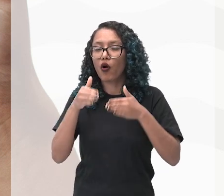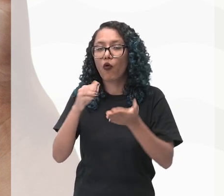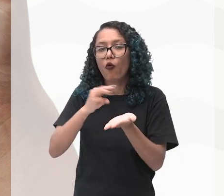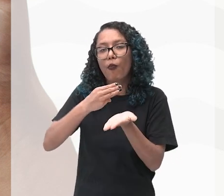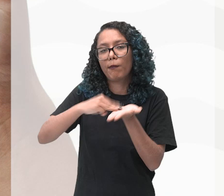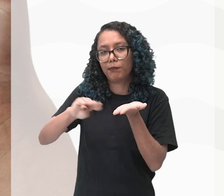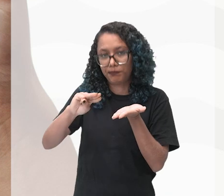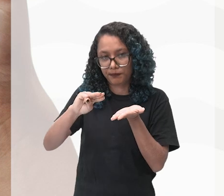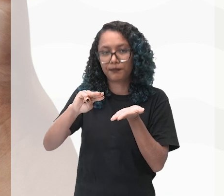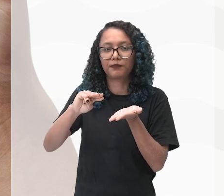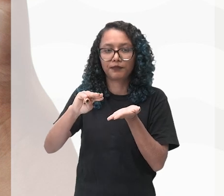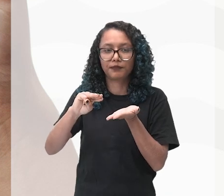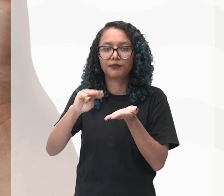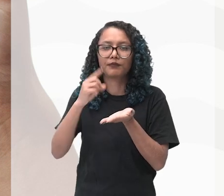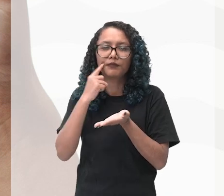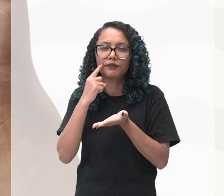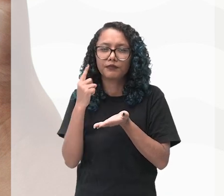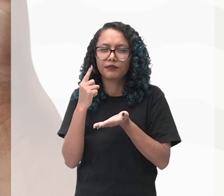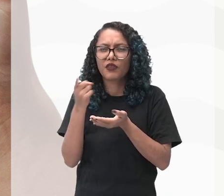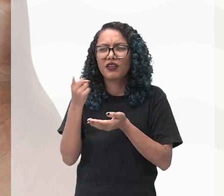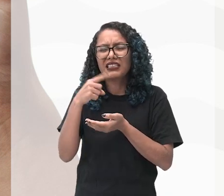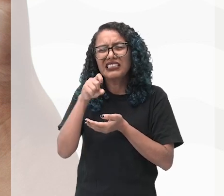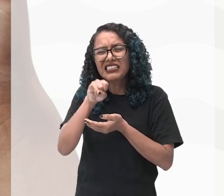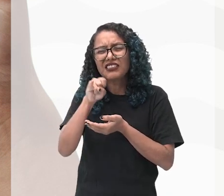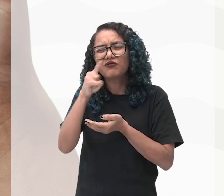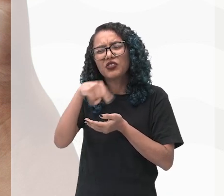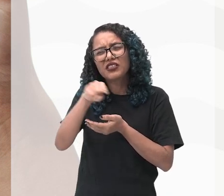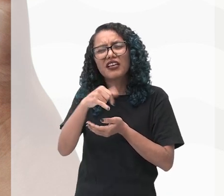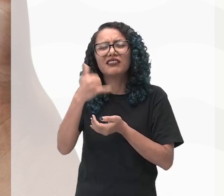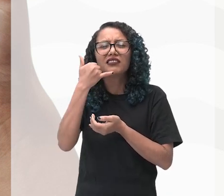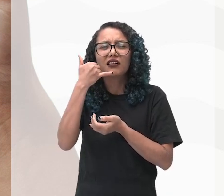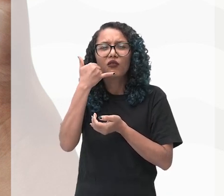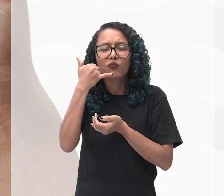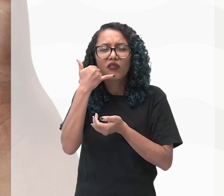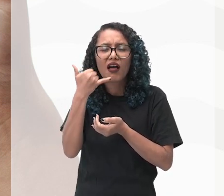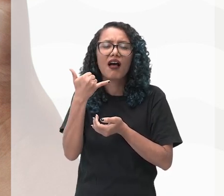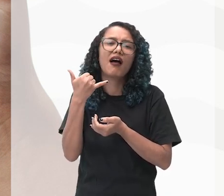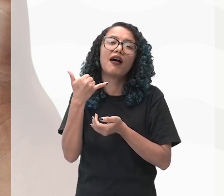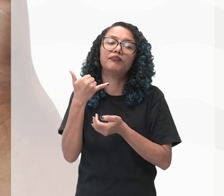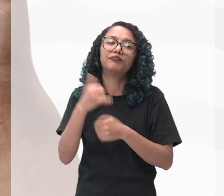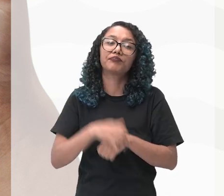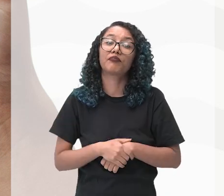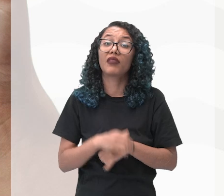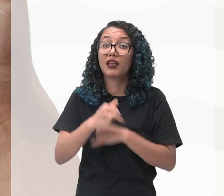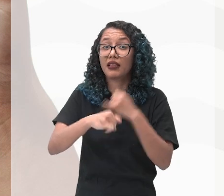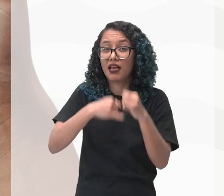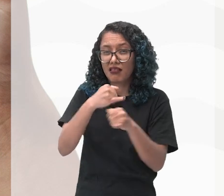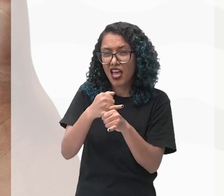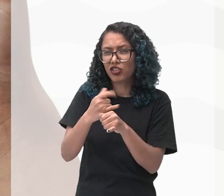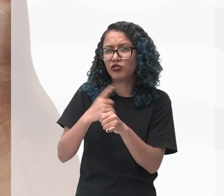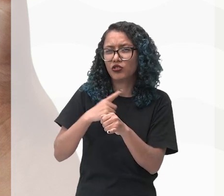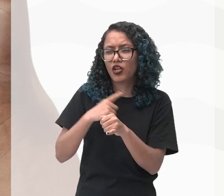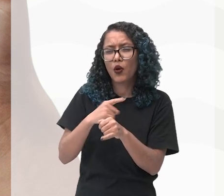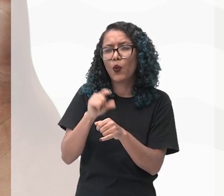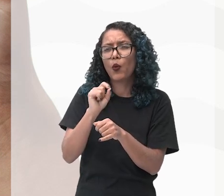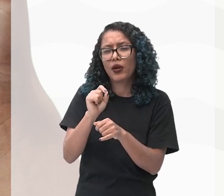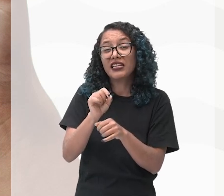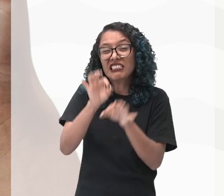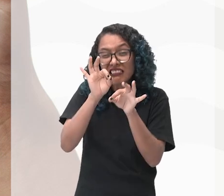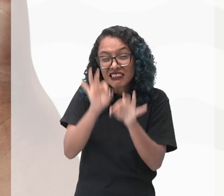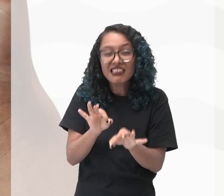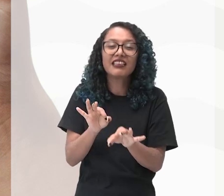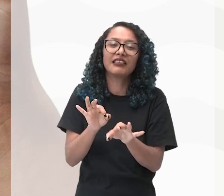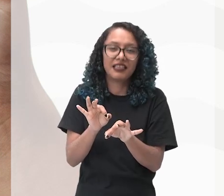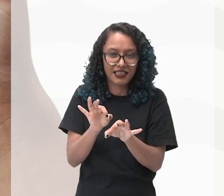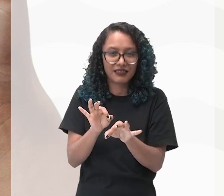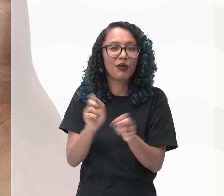sociais de mensagens. Esse aqui, quem tem um smartphone, quem tem um celular conectado à